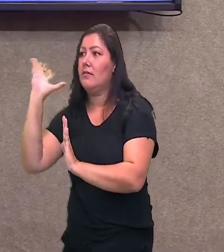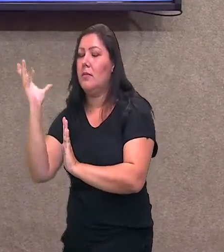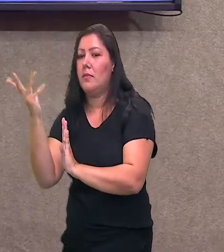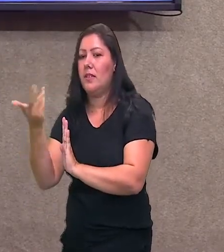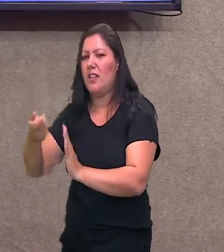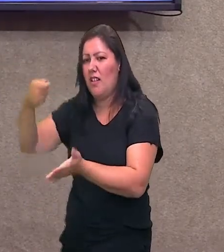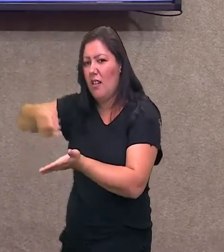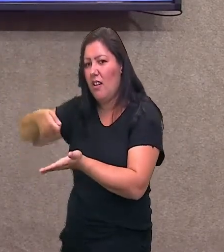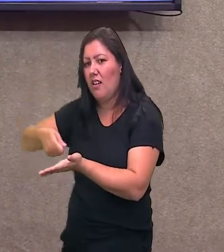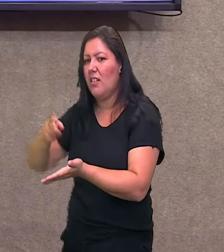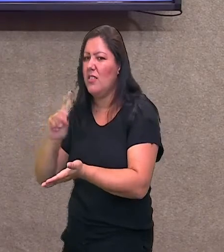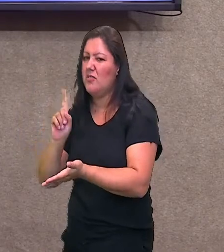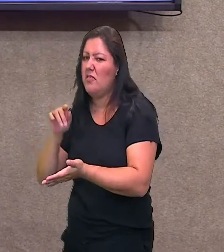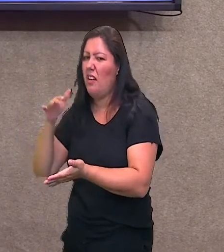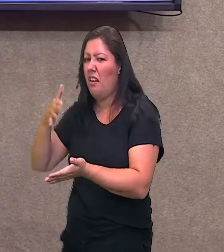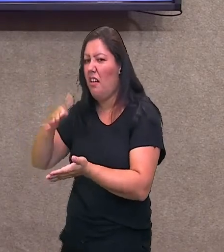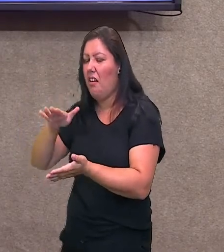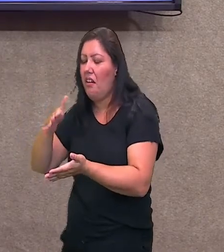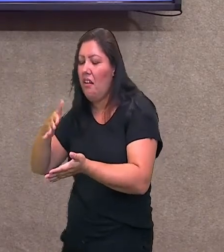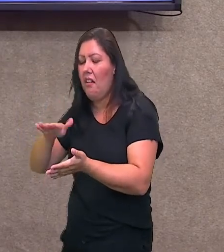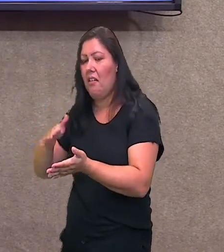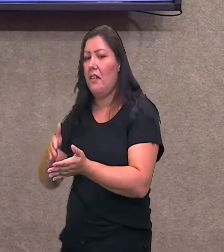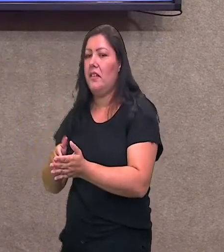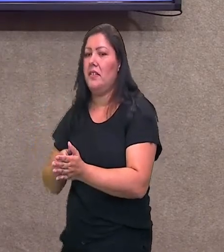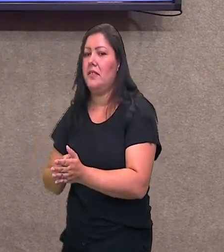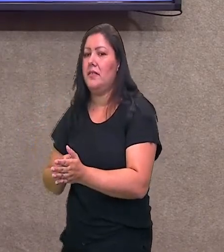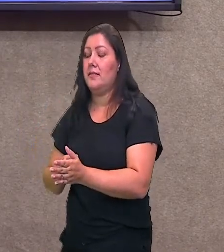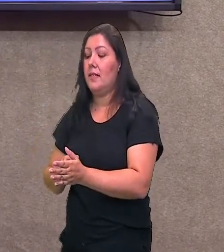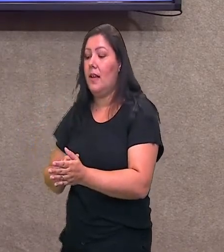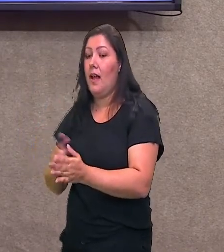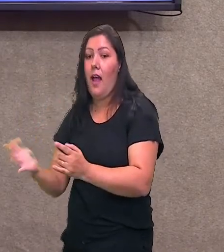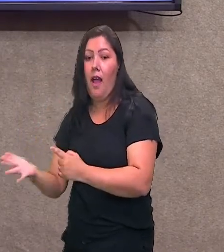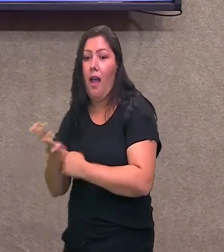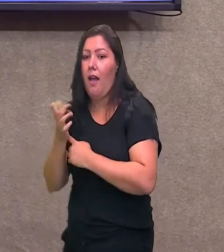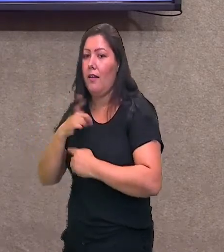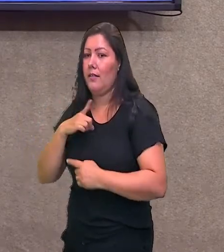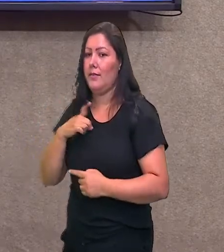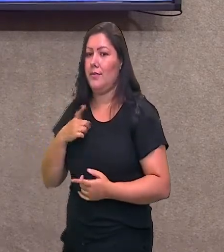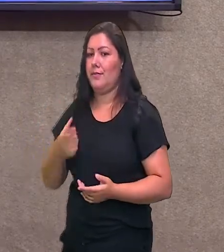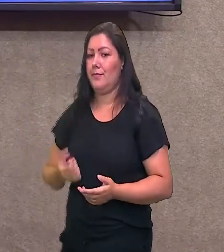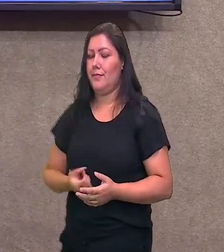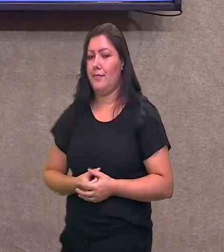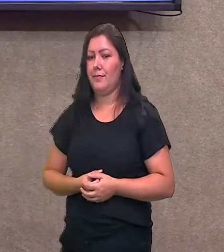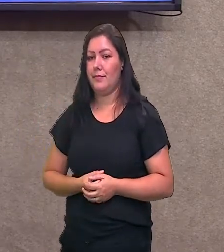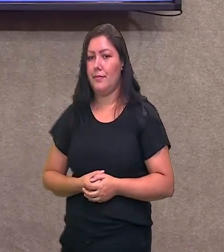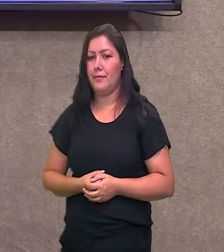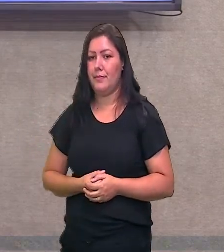rígidas quanto nos países desenvolvidos.